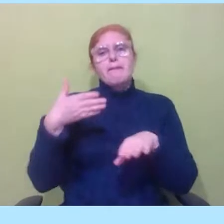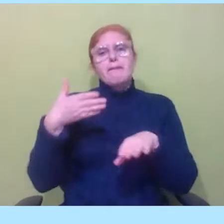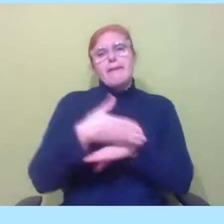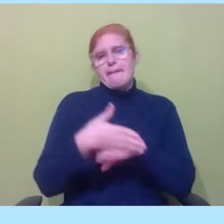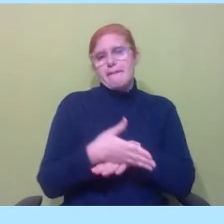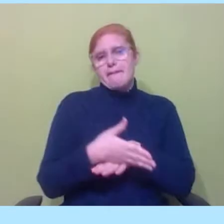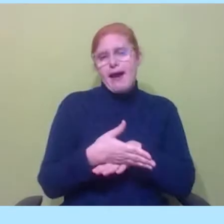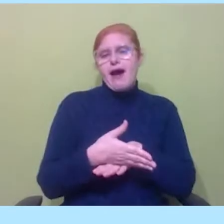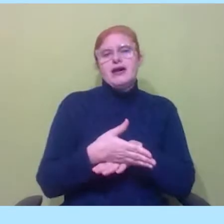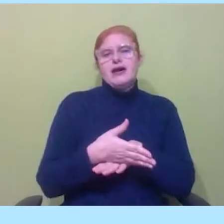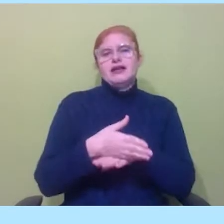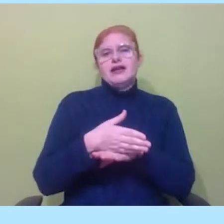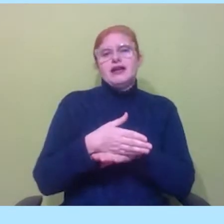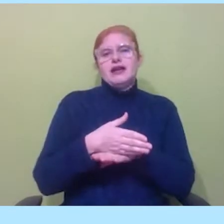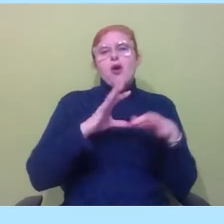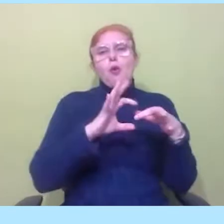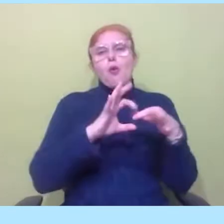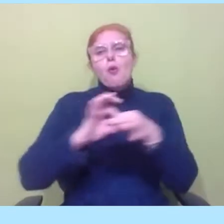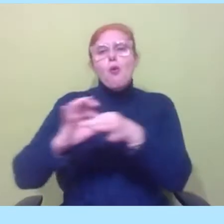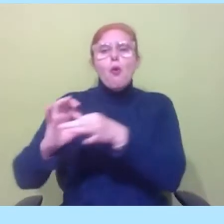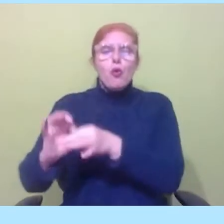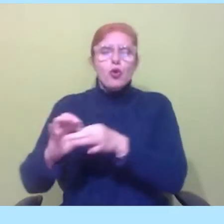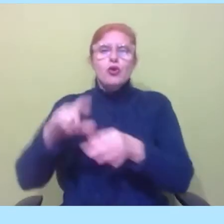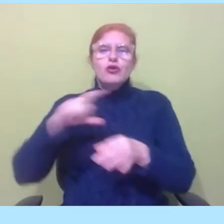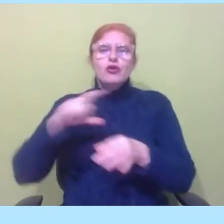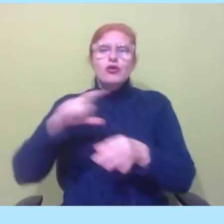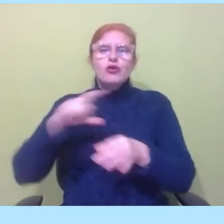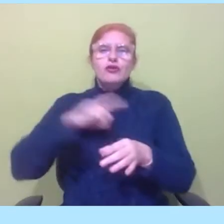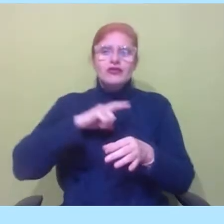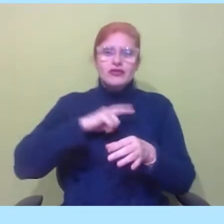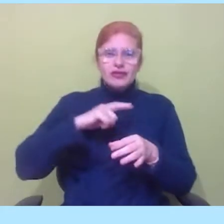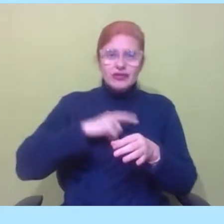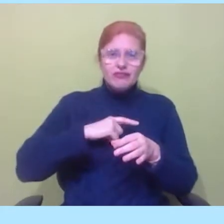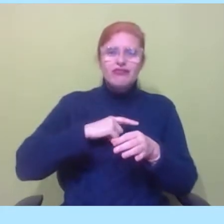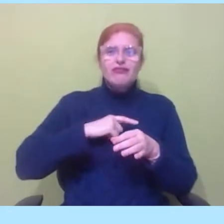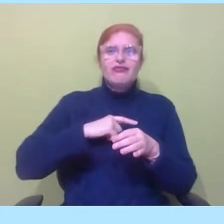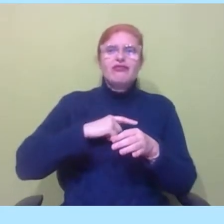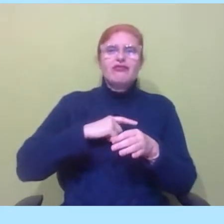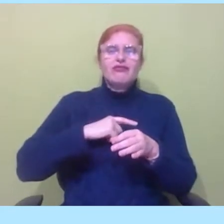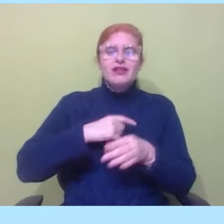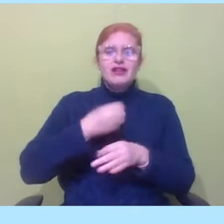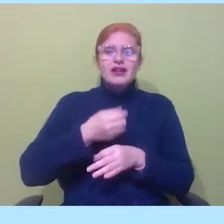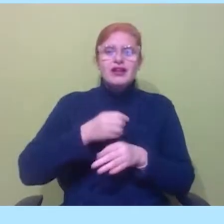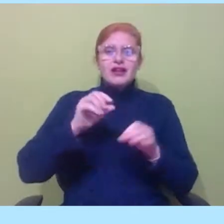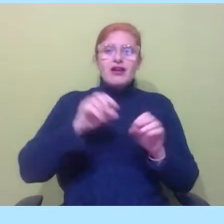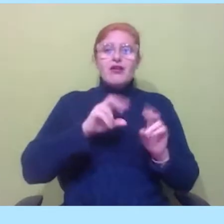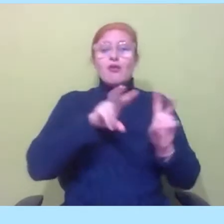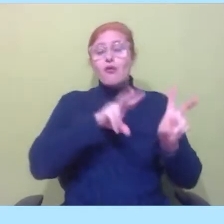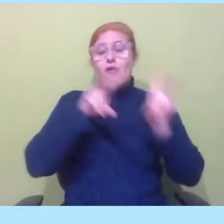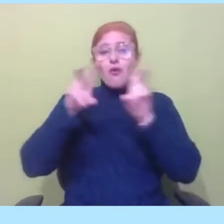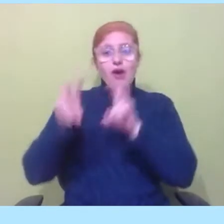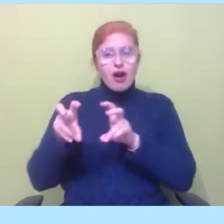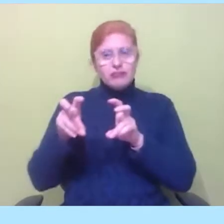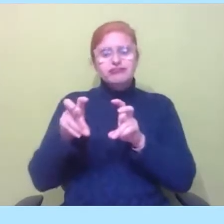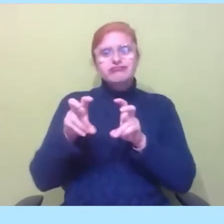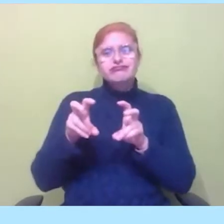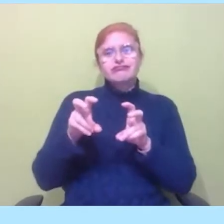contexto onde o discurso de ódio é latente, mas também num contexto